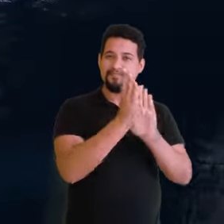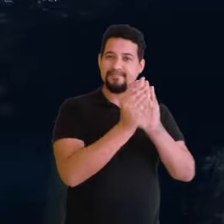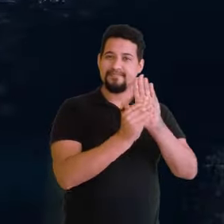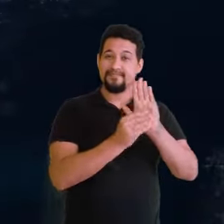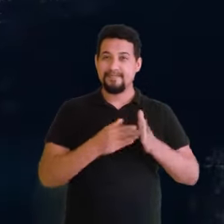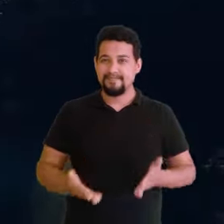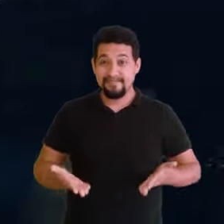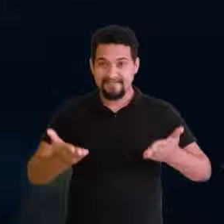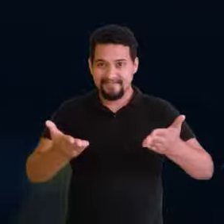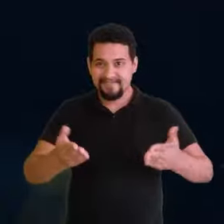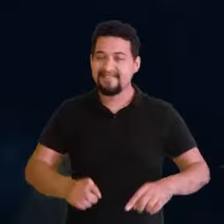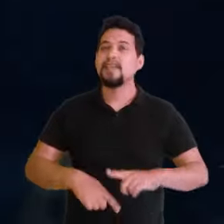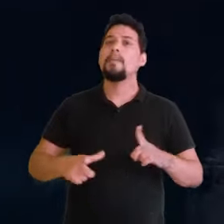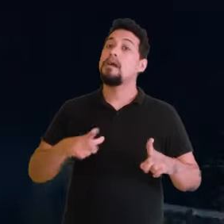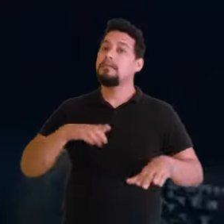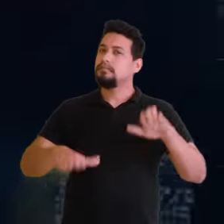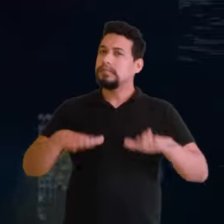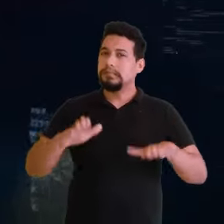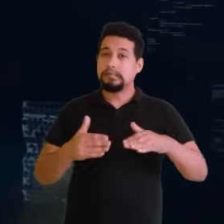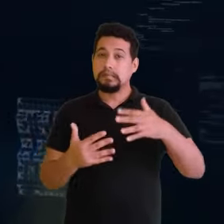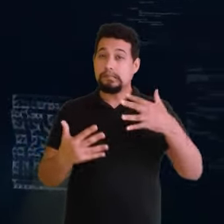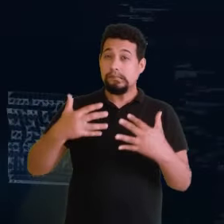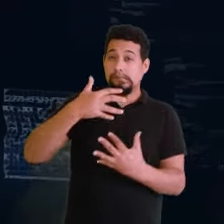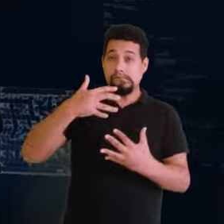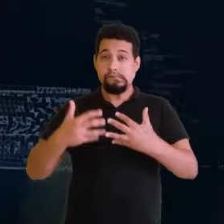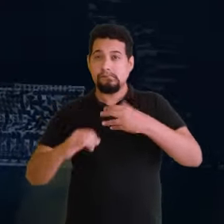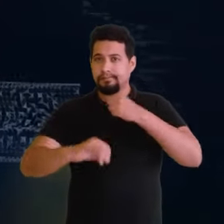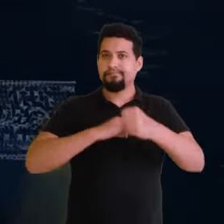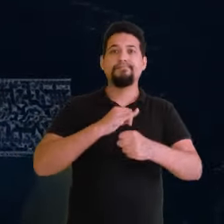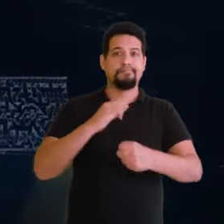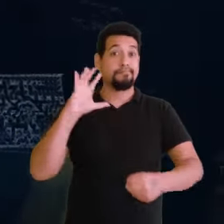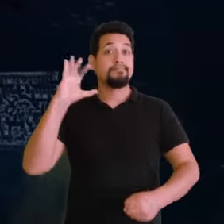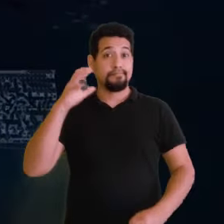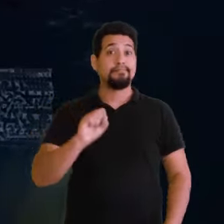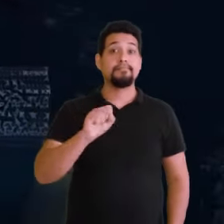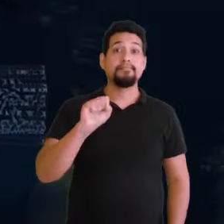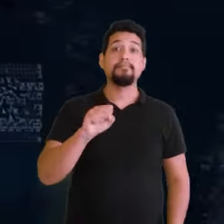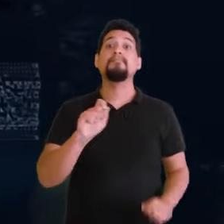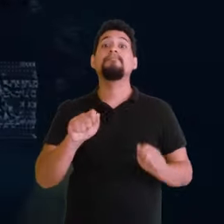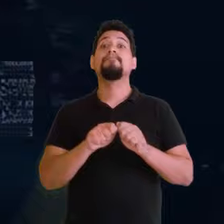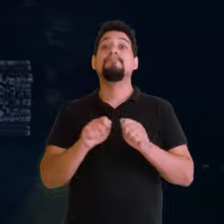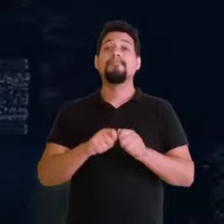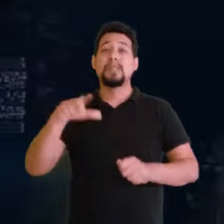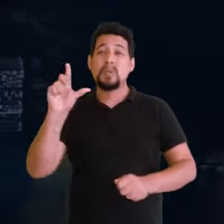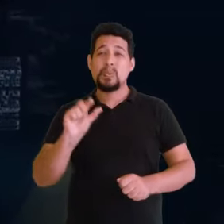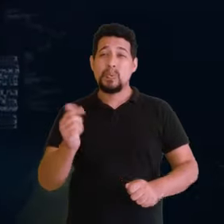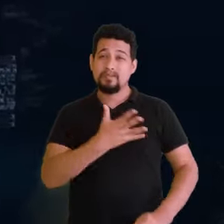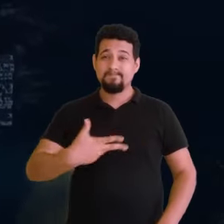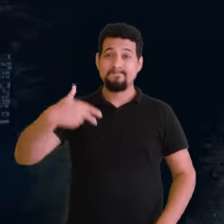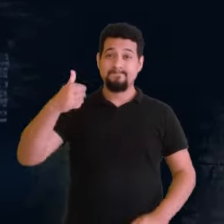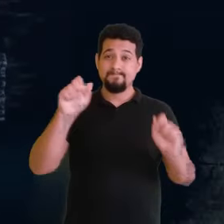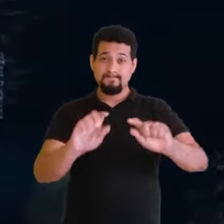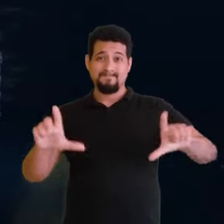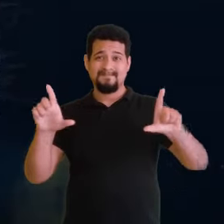conteúdo para você. Porém, uma eventual instabilidade na internet pode ocorrer, ocasionando redução na